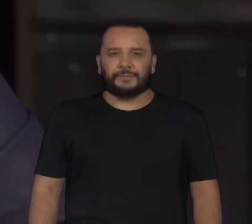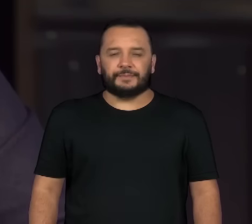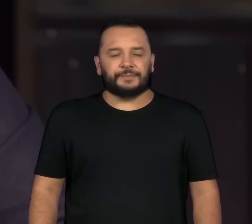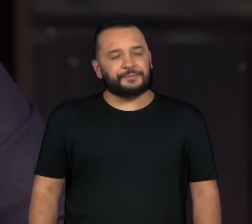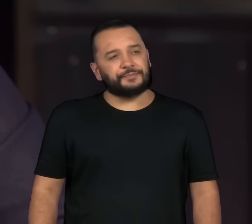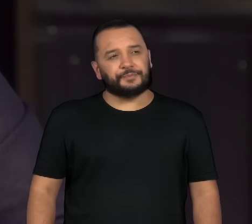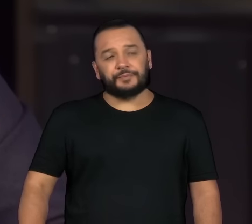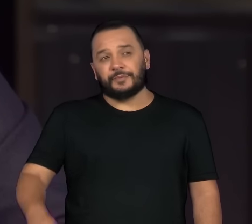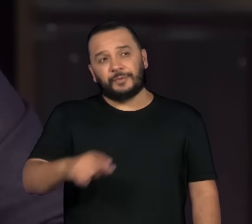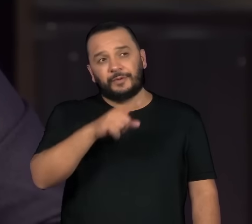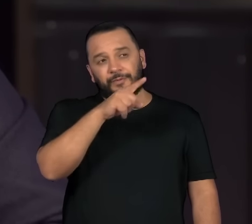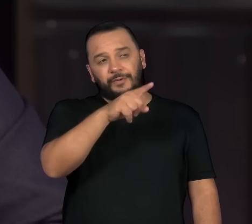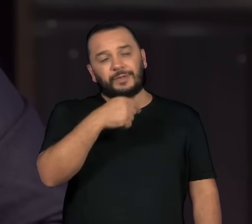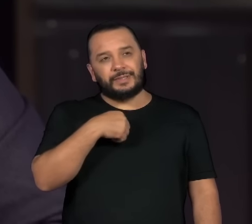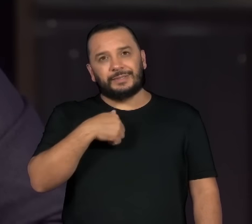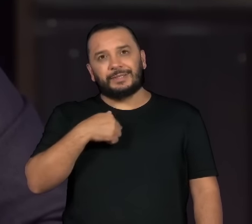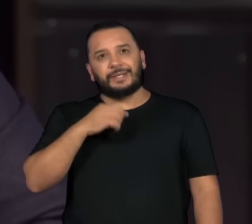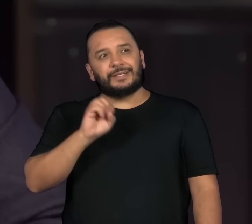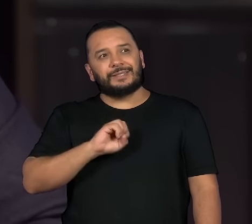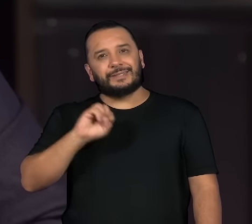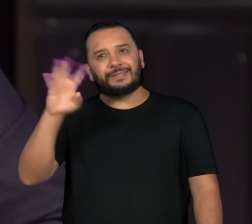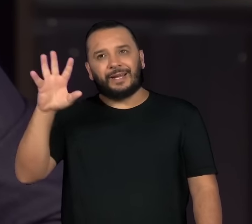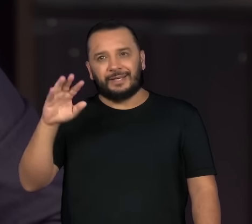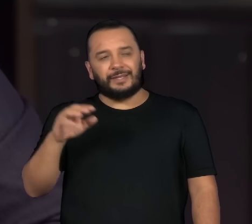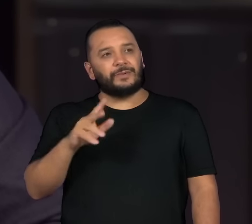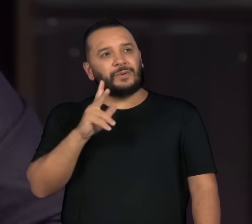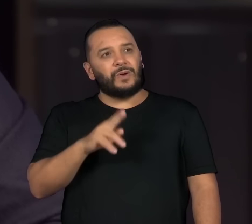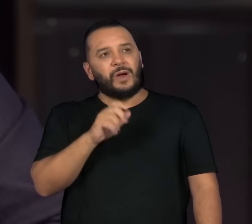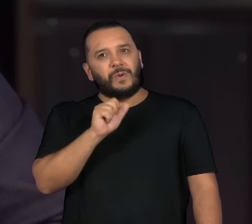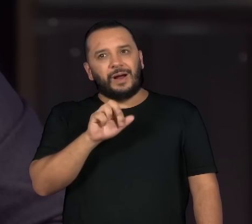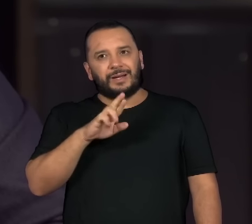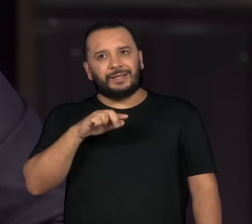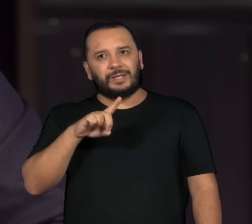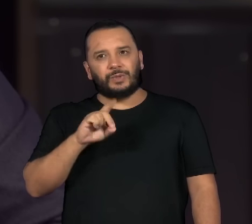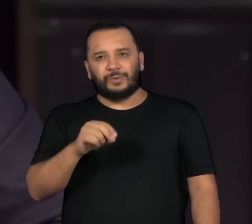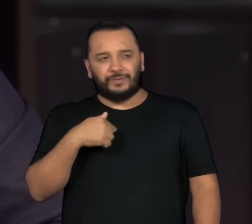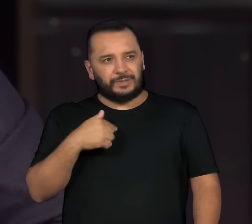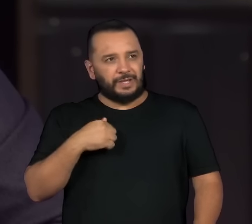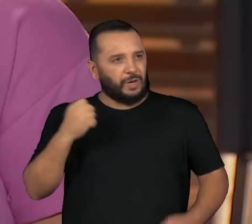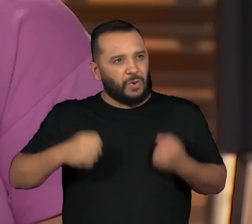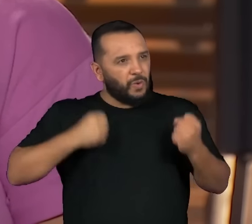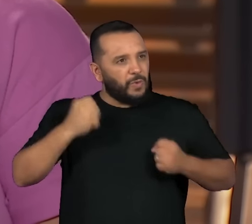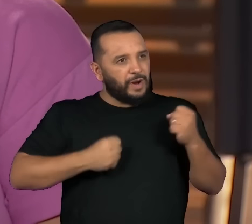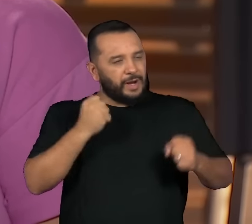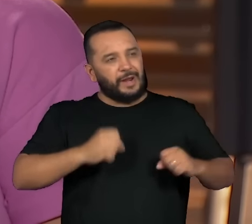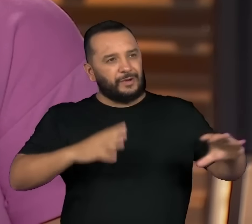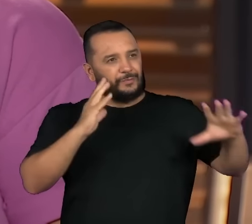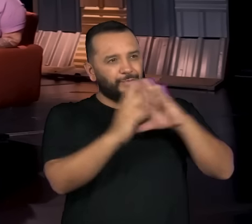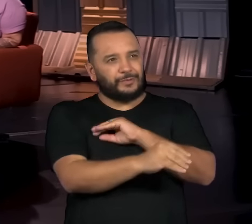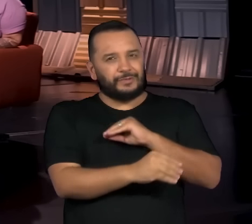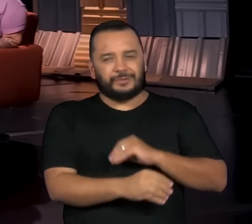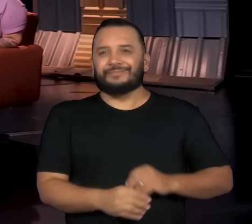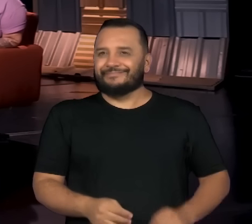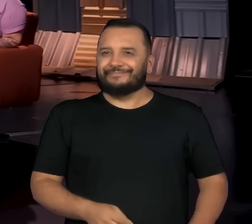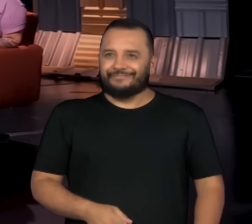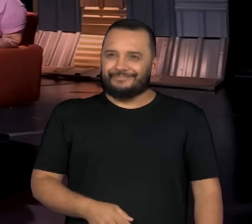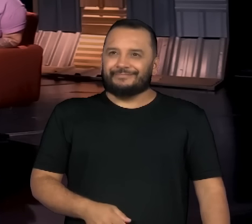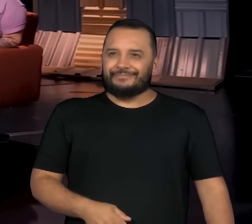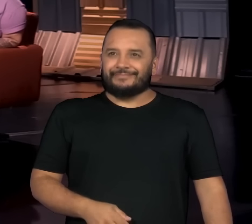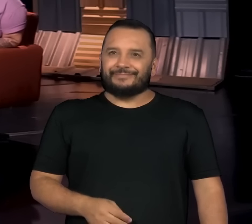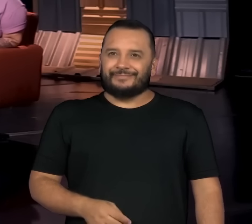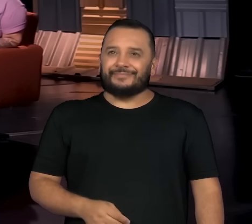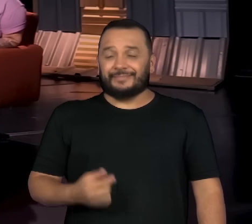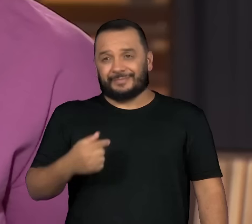Quando você saiu de lá, foi que nem o Arlindo, assim, saiu correndo, queria ir embora? Acho que foi um pouco. Foi, né? Fui